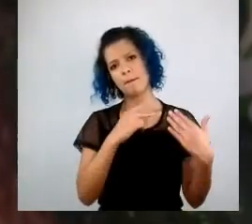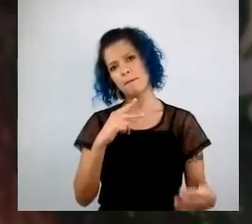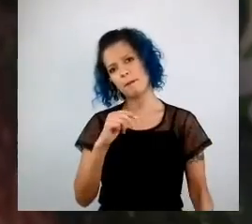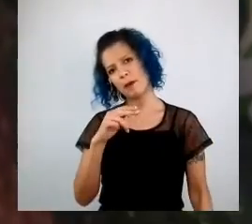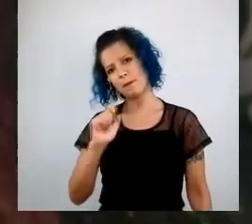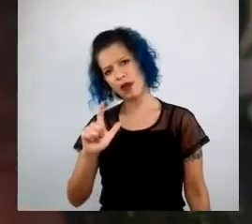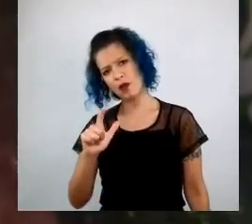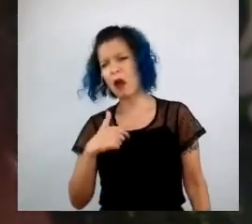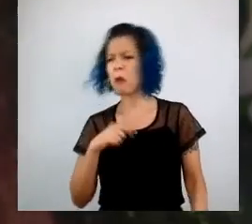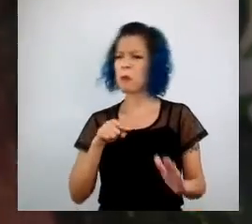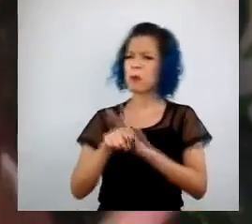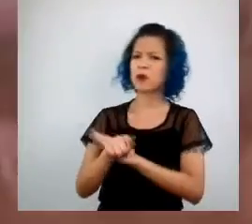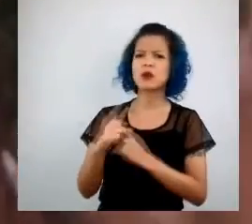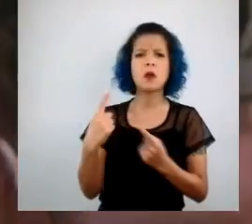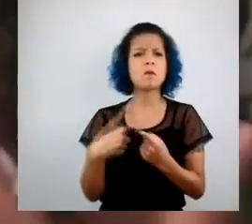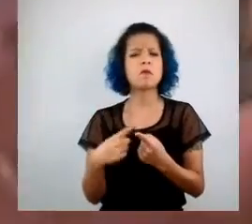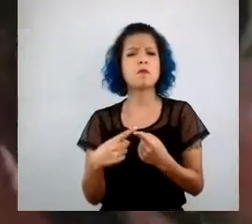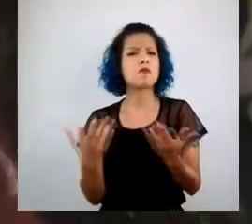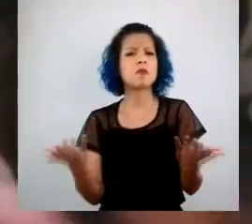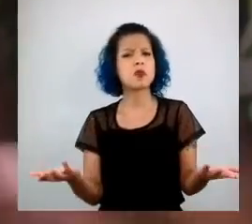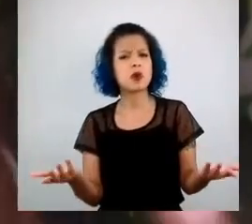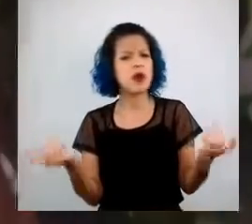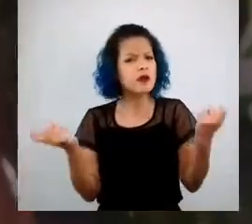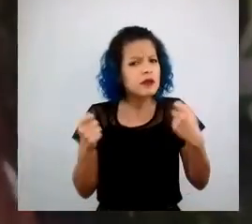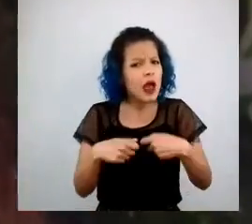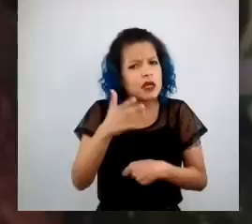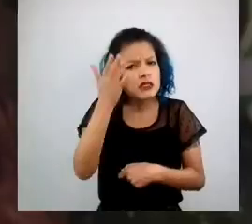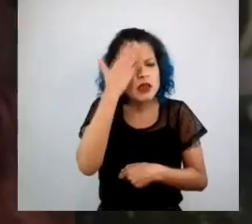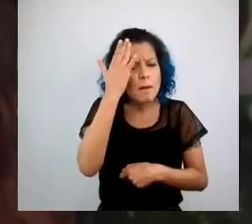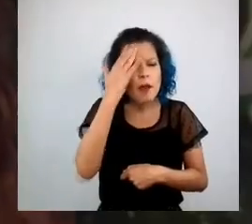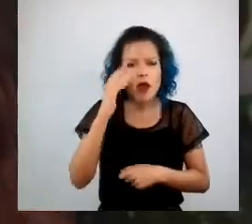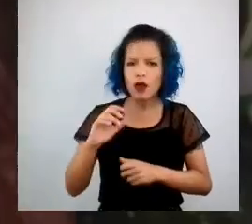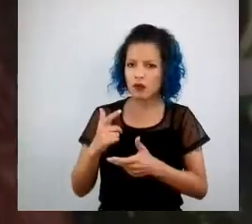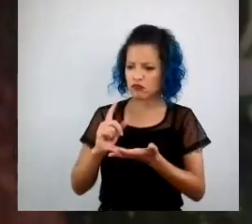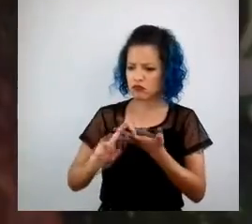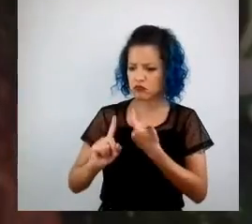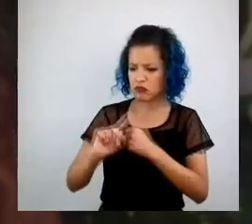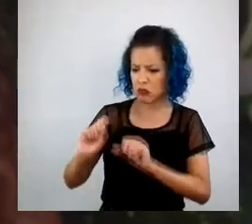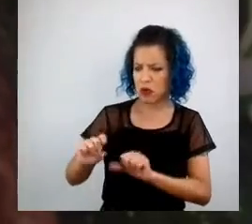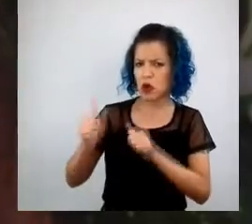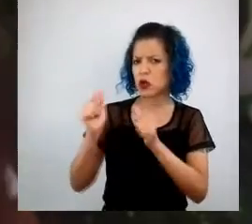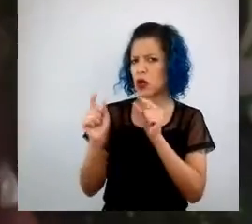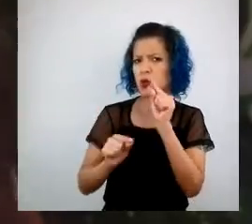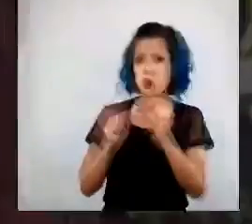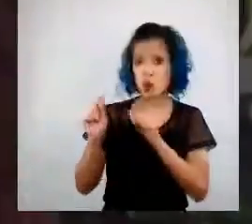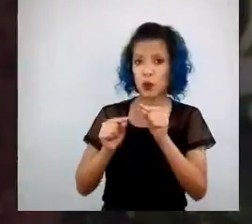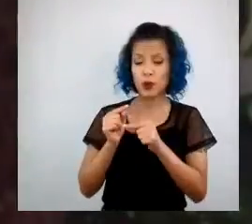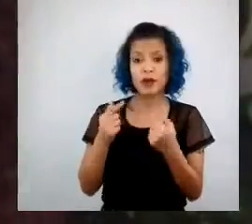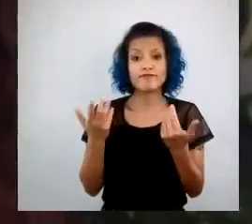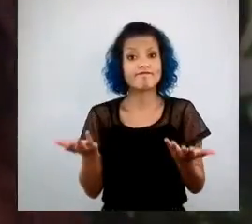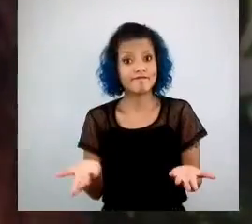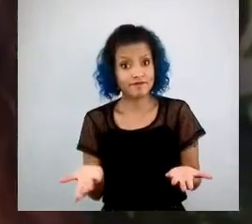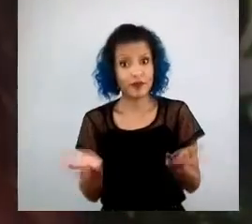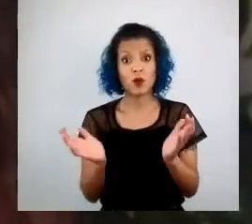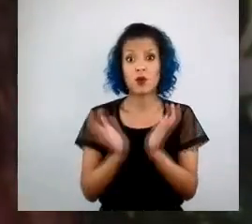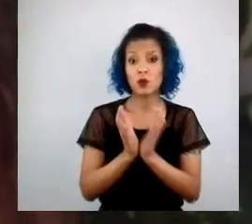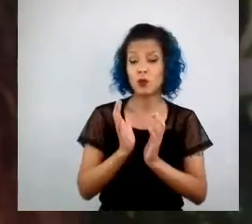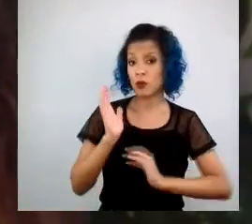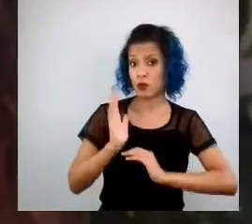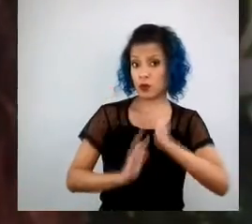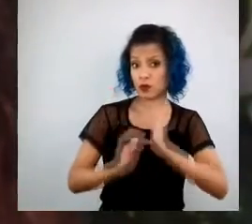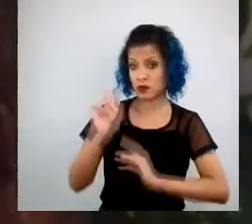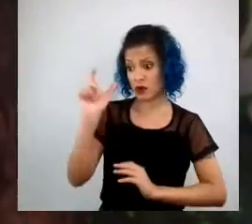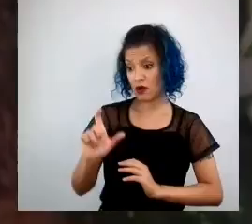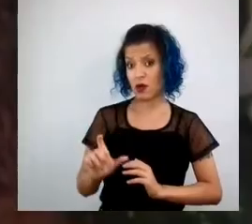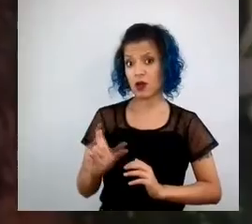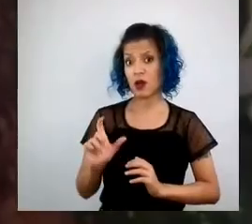né, poderia, quero saber, né, o que é que eu posso melhorar, enfim. E aí, uma pessoa da produção, não o diretor, uma pessoa da